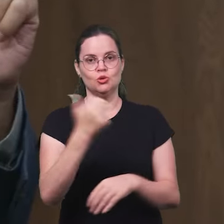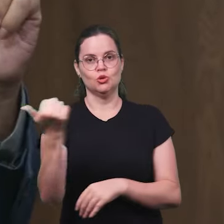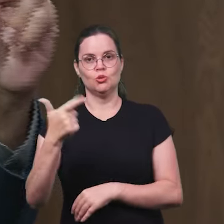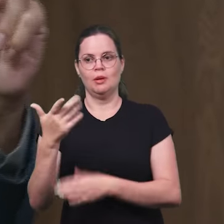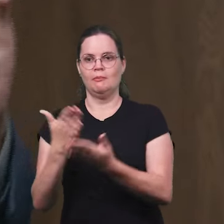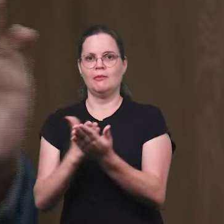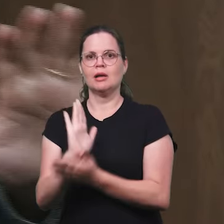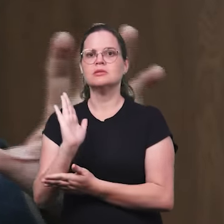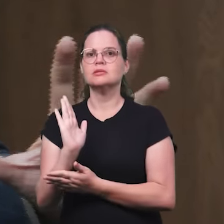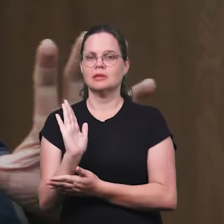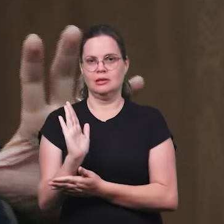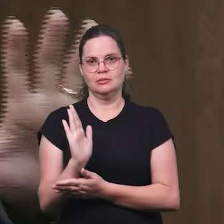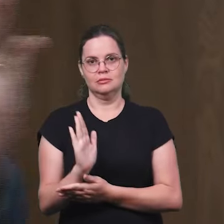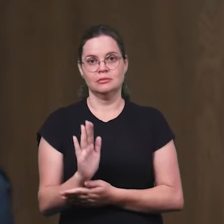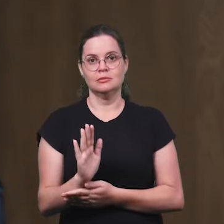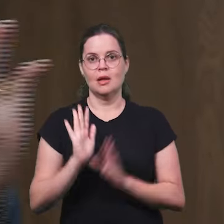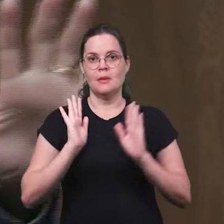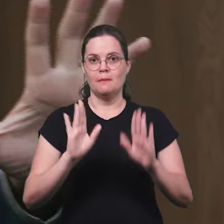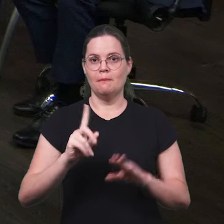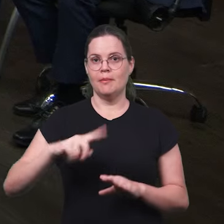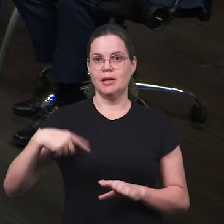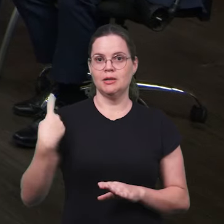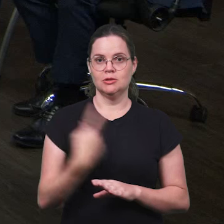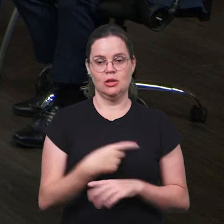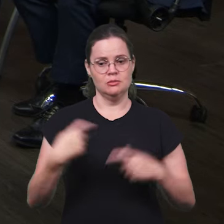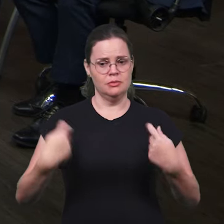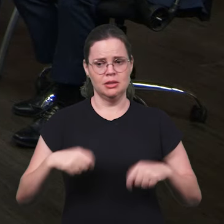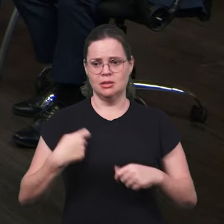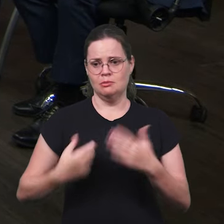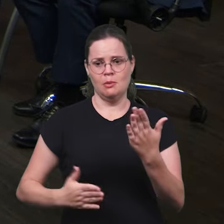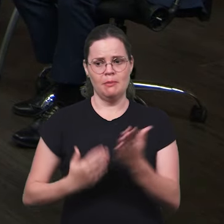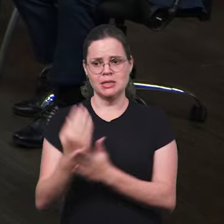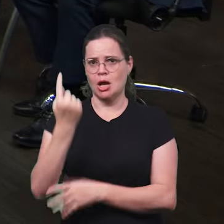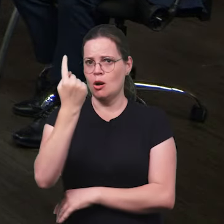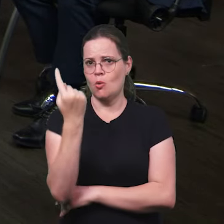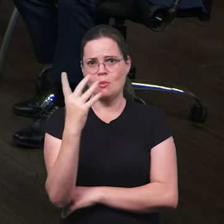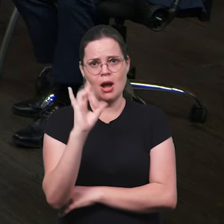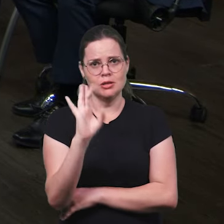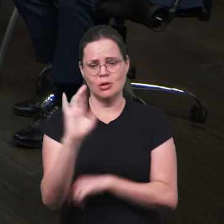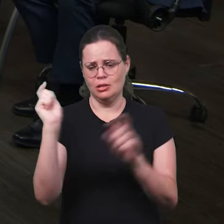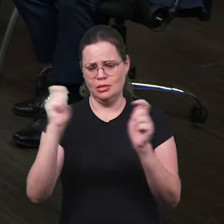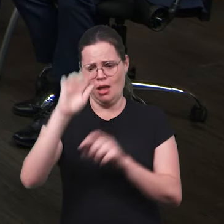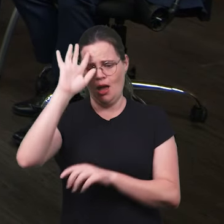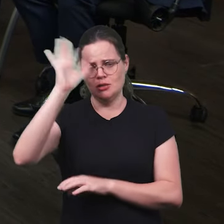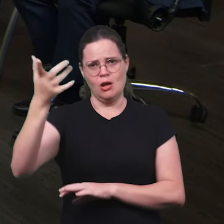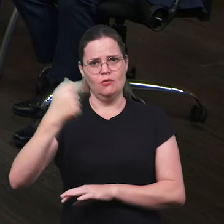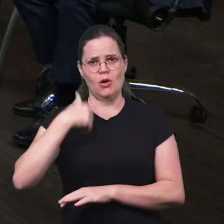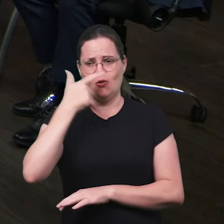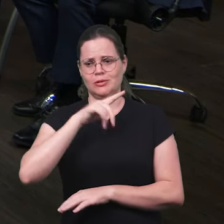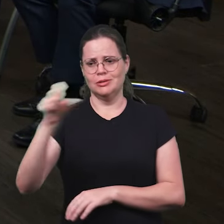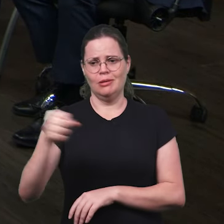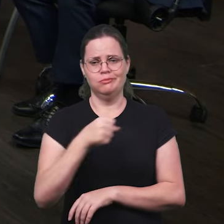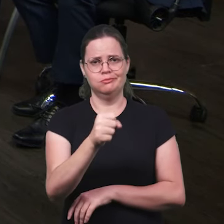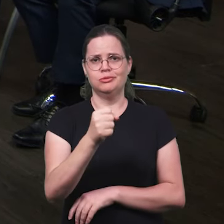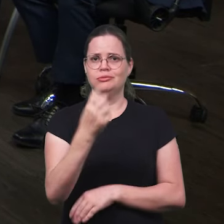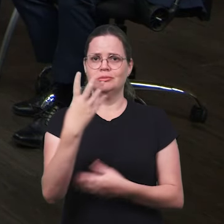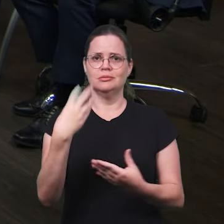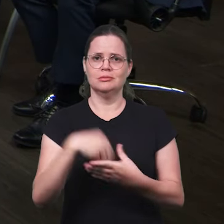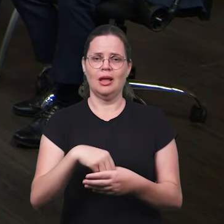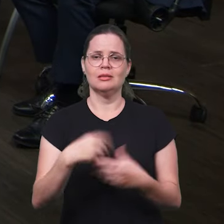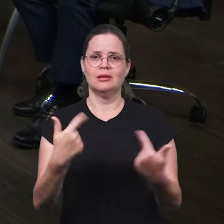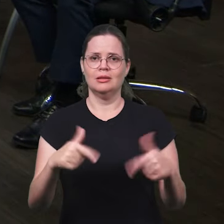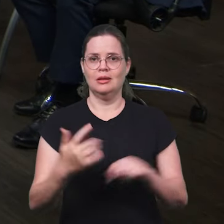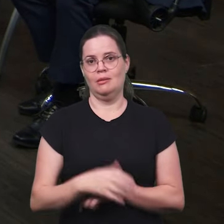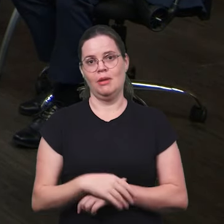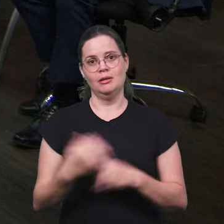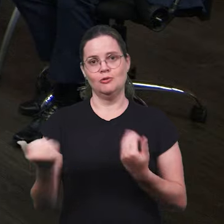uma vez. Uma aprovação, pastor, Já resolve. Já resolve a situação do jovem. O jovem já vai poder casar, entendeu? Passou, né? Vai